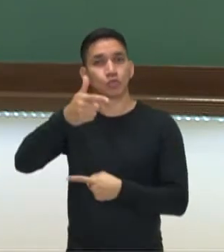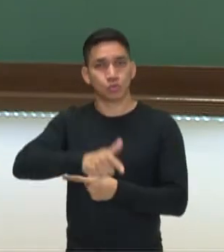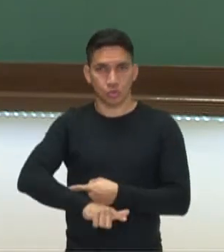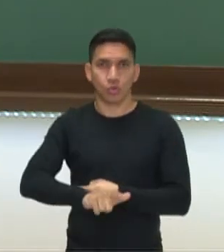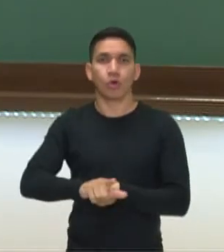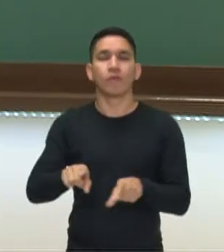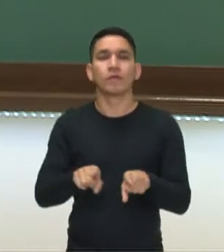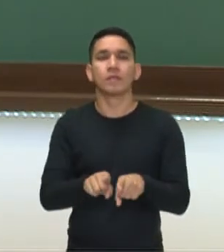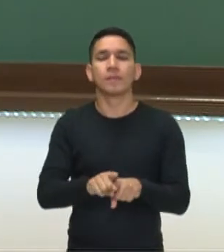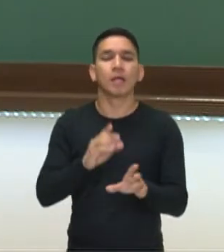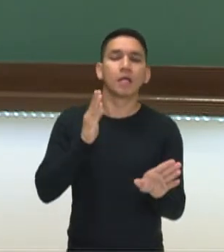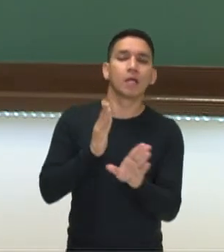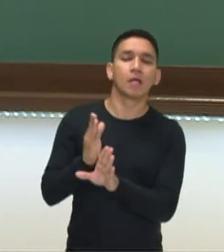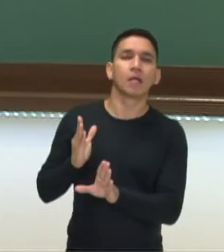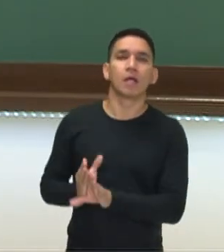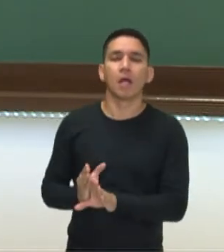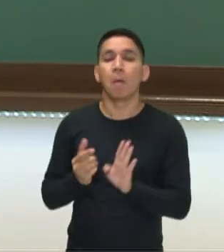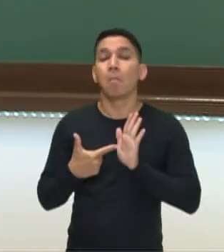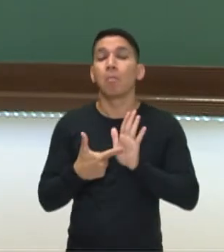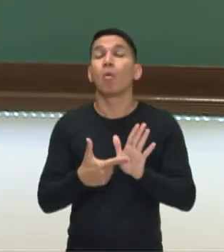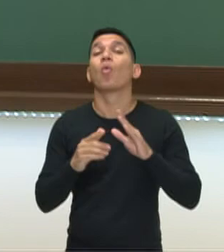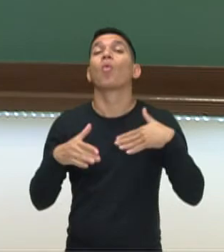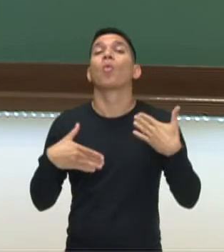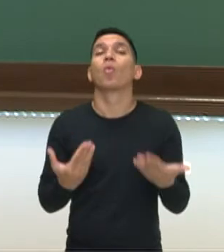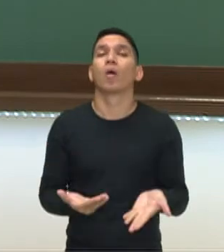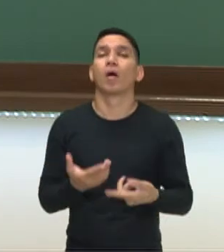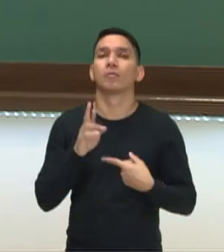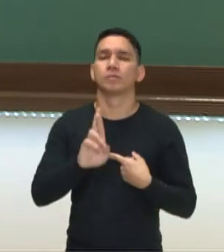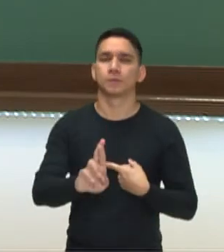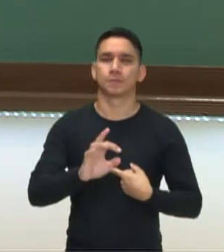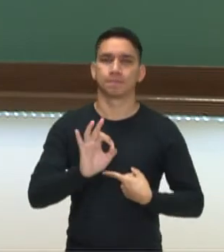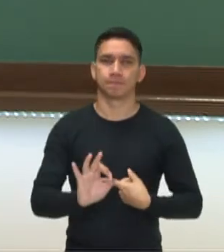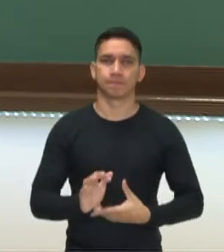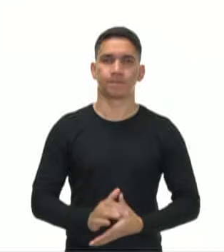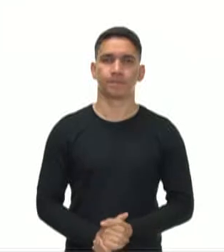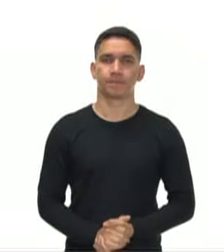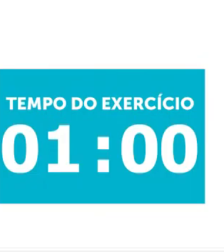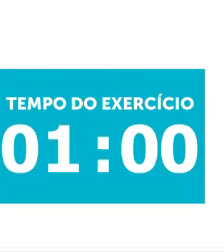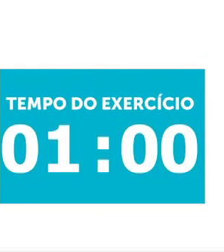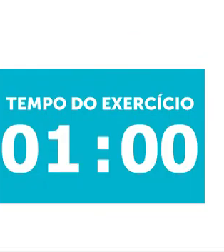novamente, encontrem e apontem aí a resposta correta.